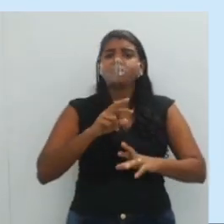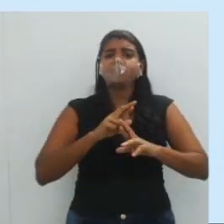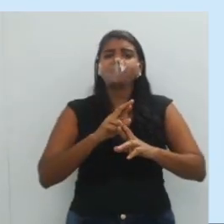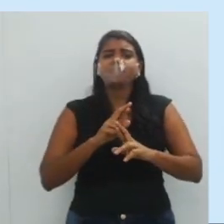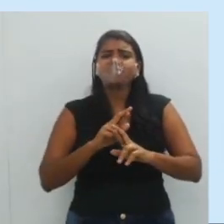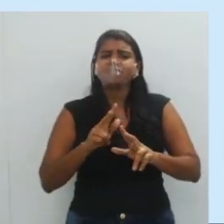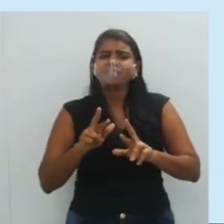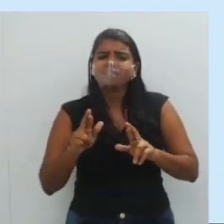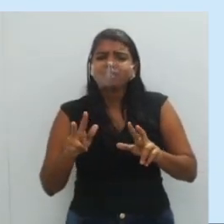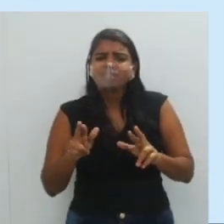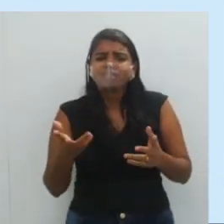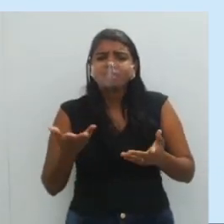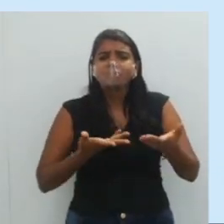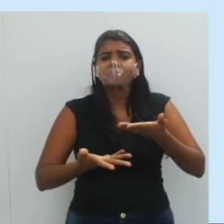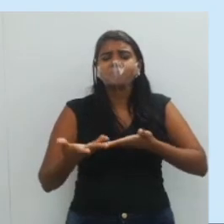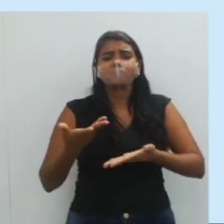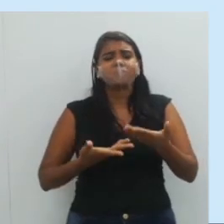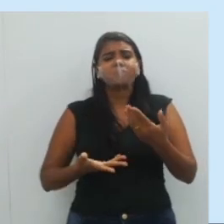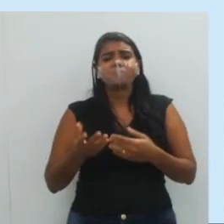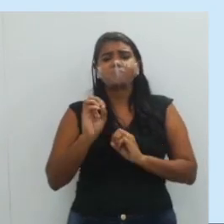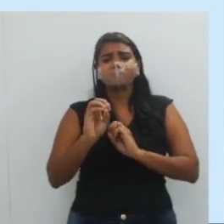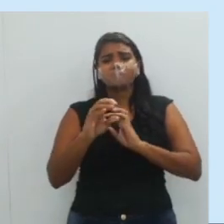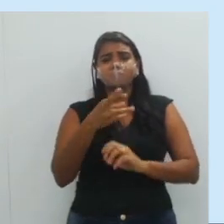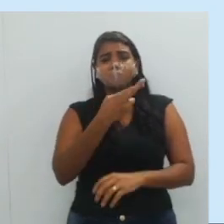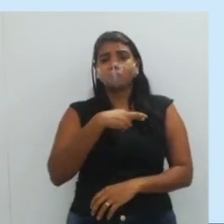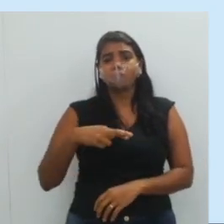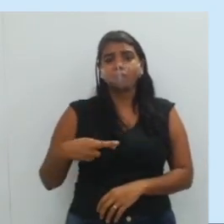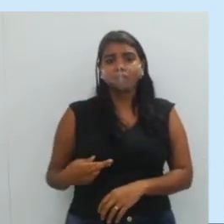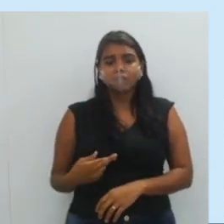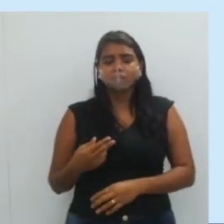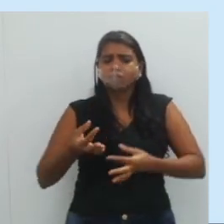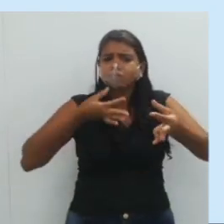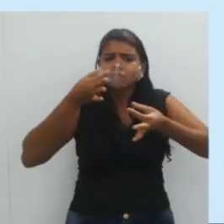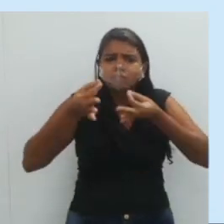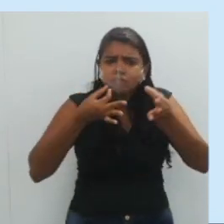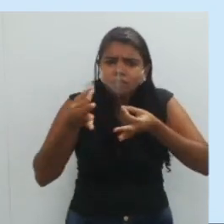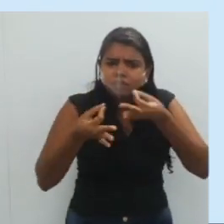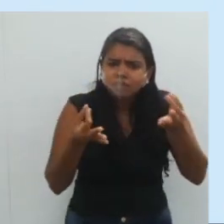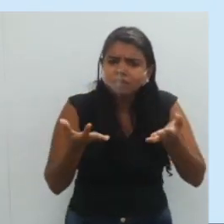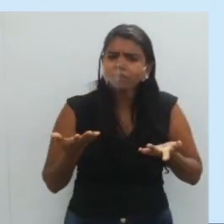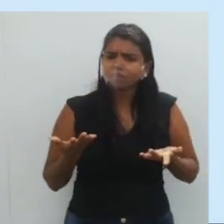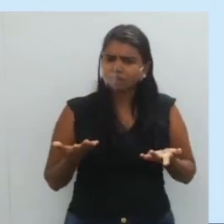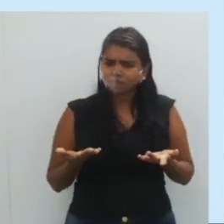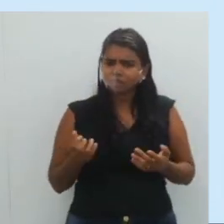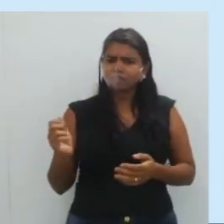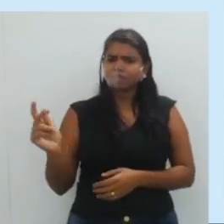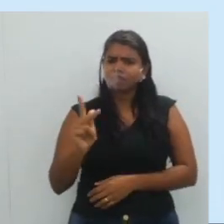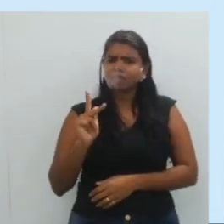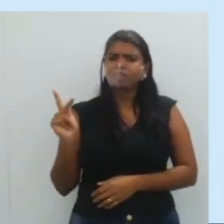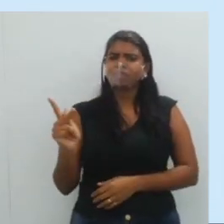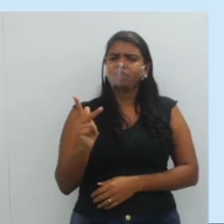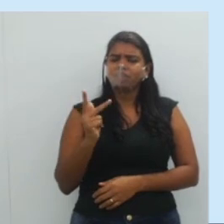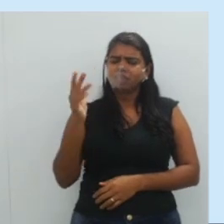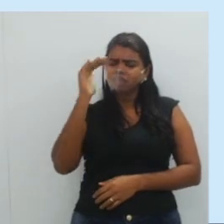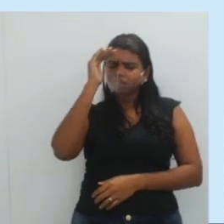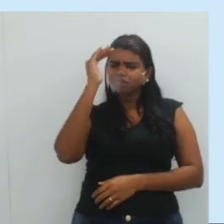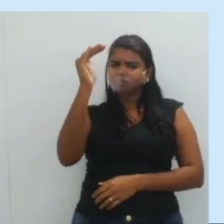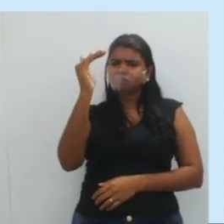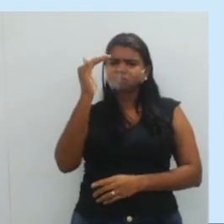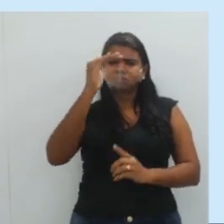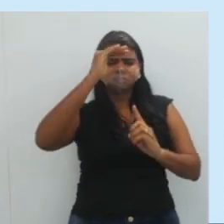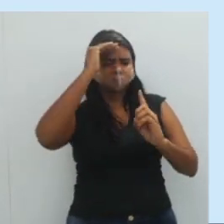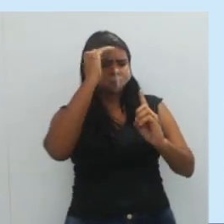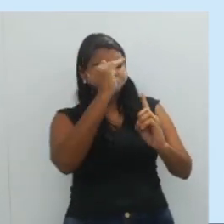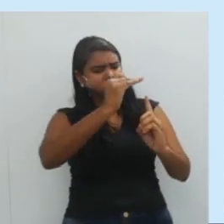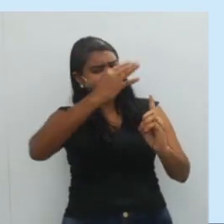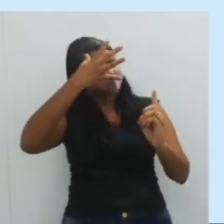Então, justamente, o componente ensino religioso, vamos debater essa questão dessa pluralidade, desse respeito,